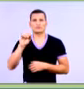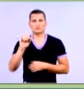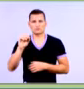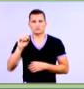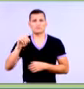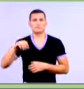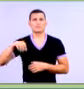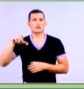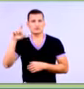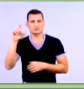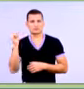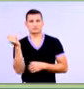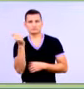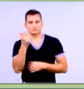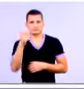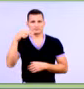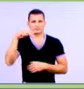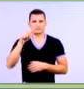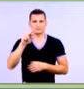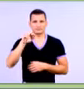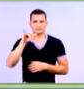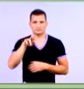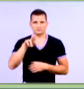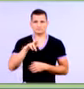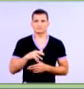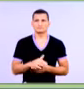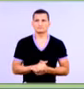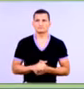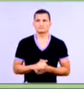que a Nair, né?